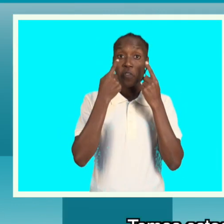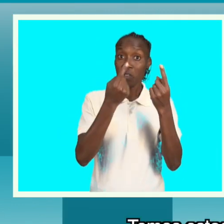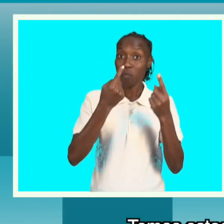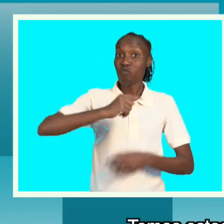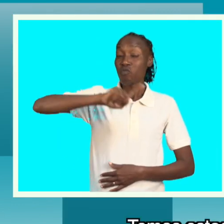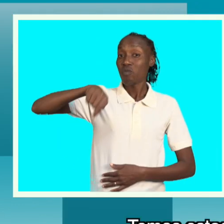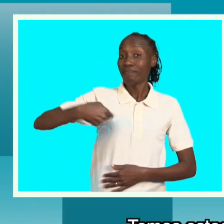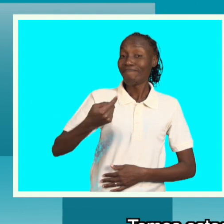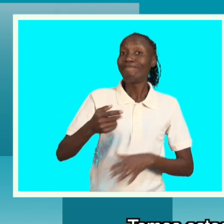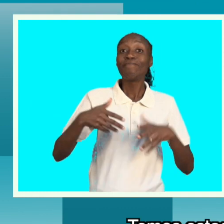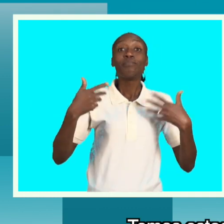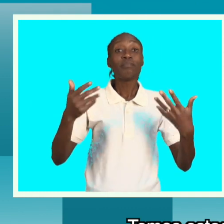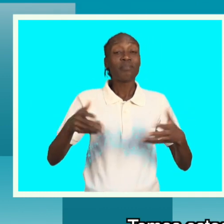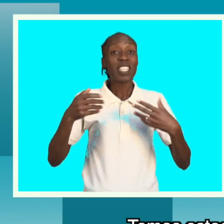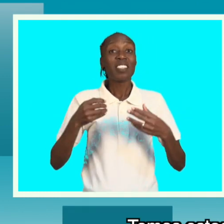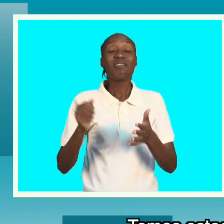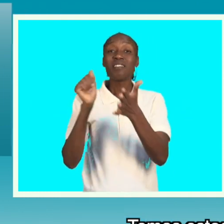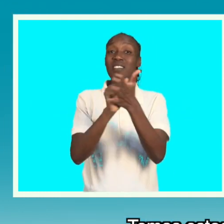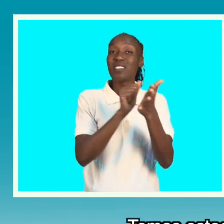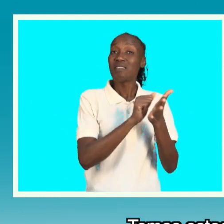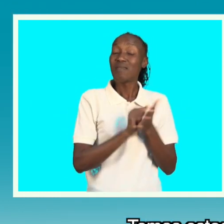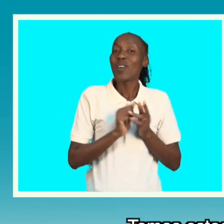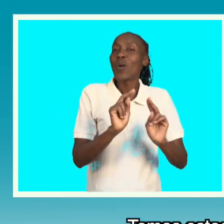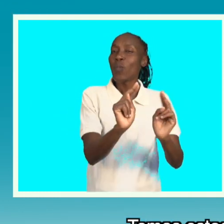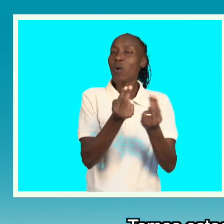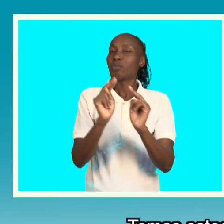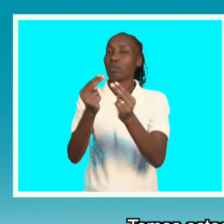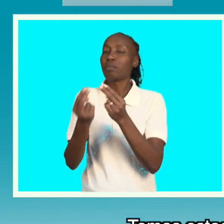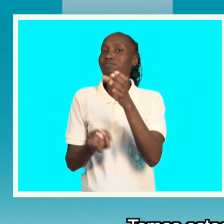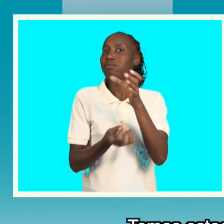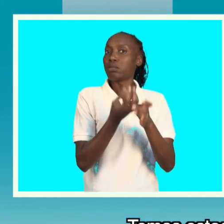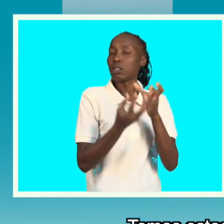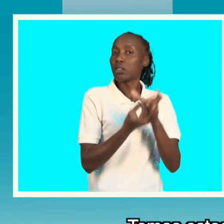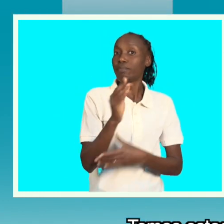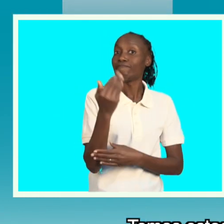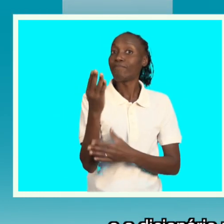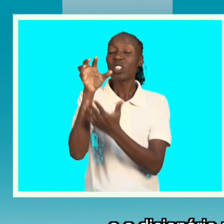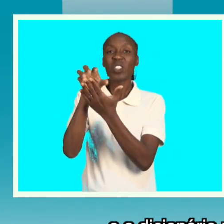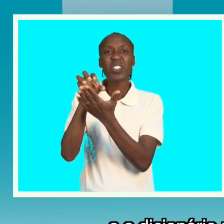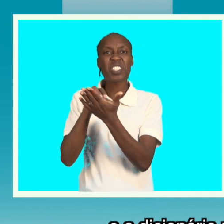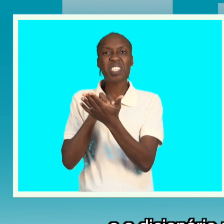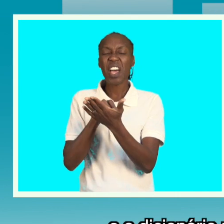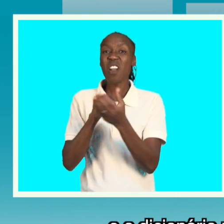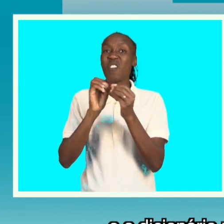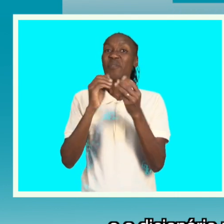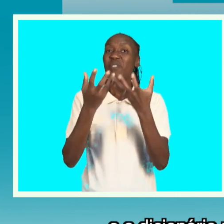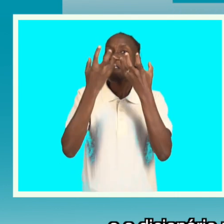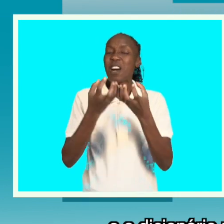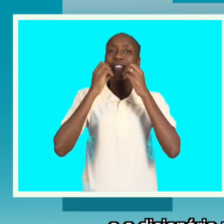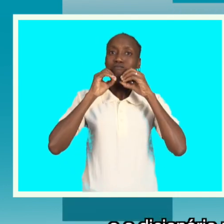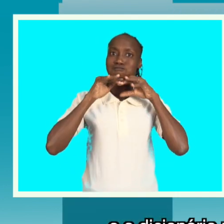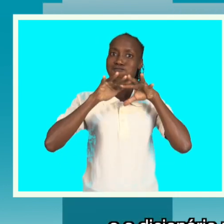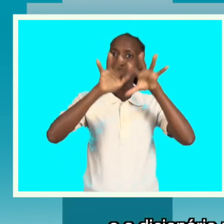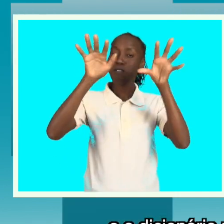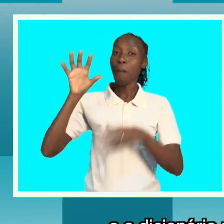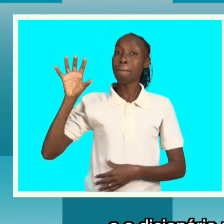Temos estado a constatar que ainda há sinais novos que estão a surgir e o dicionário não está suficientemente